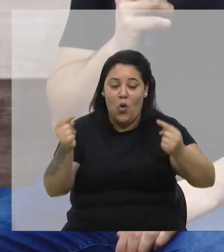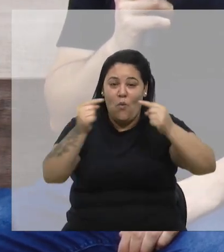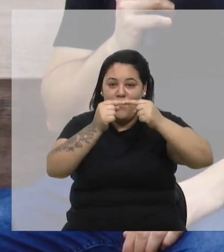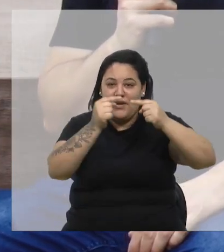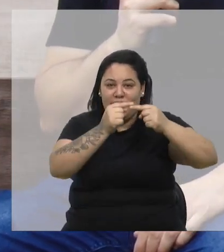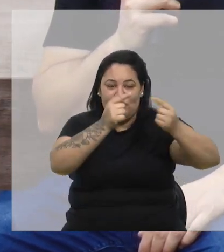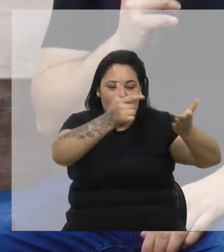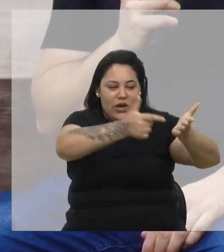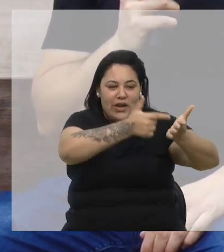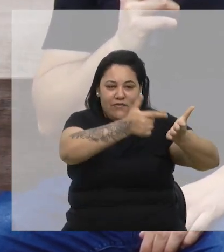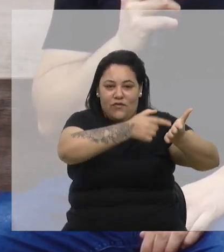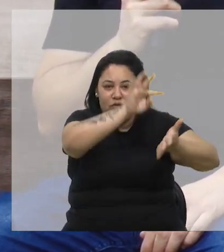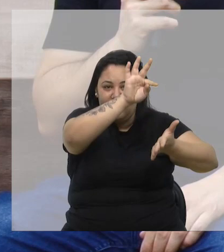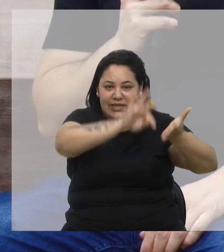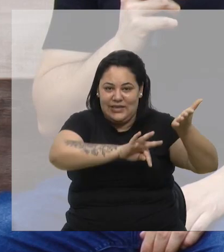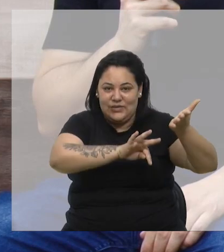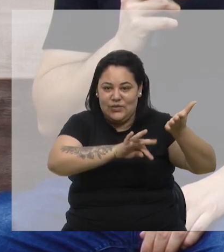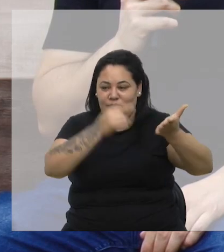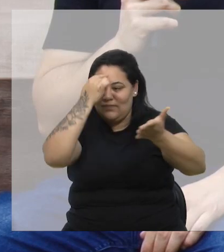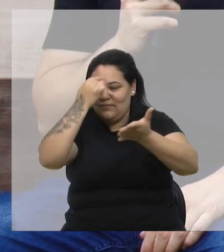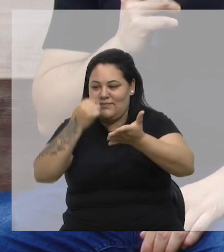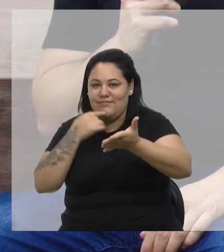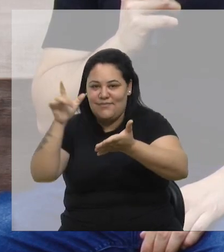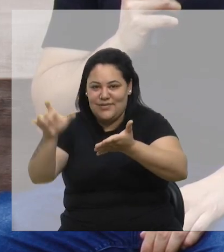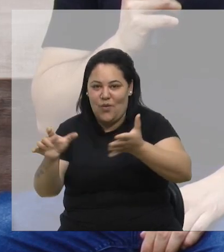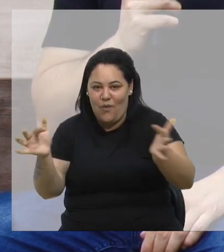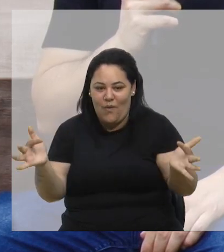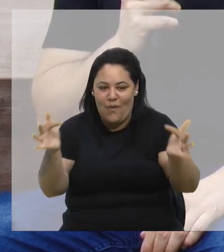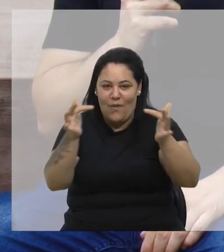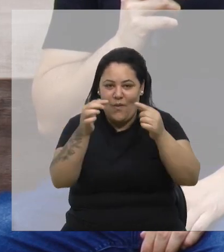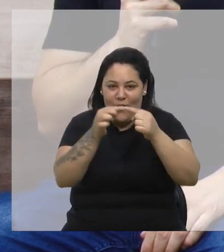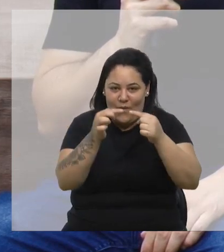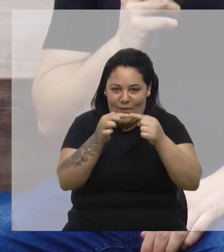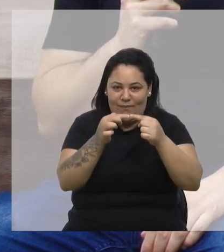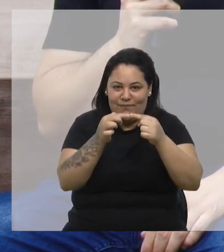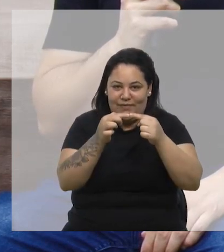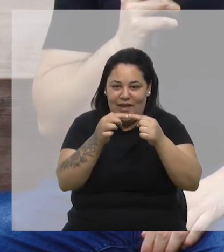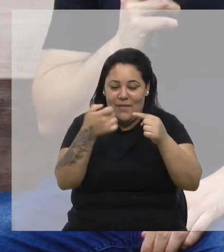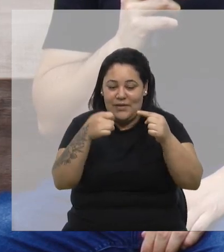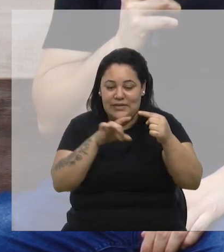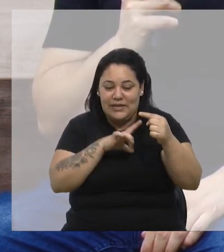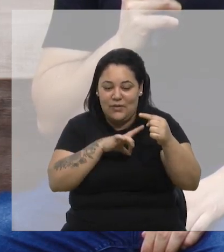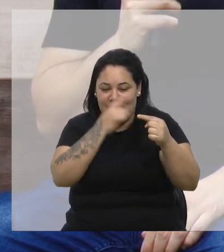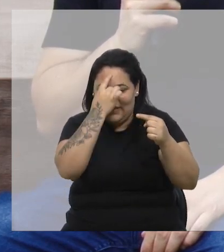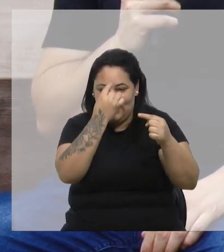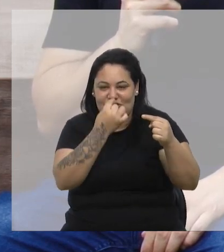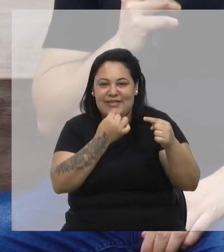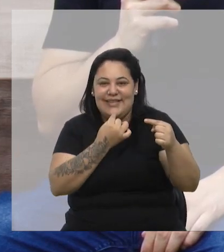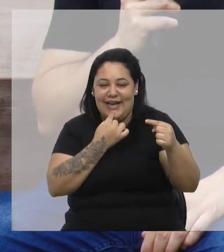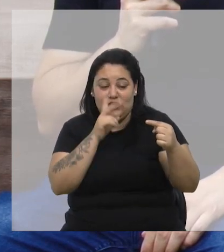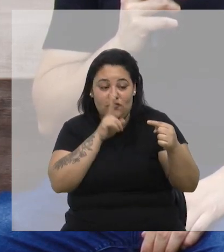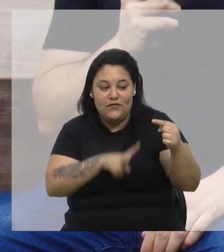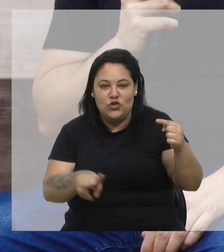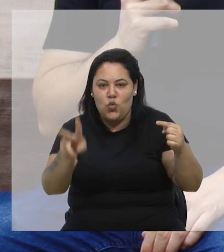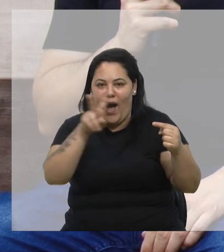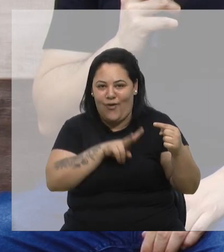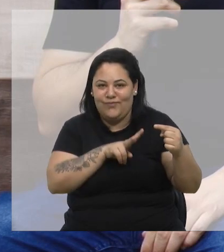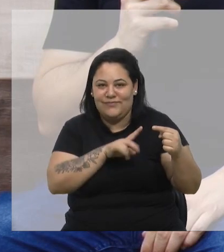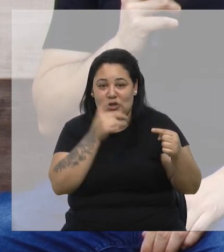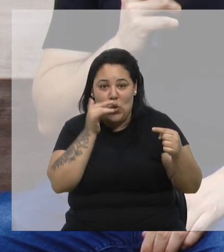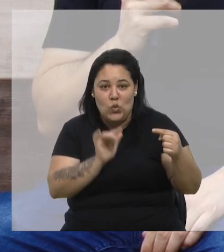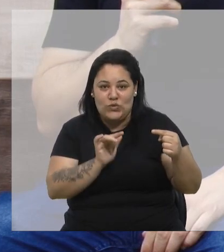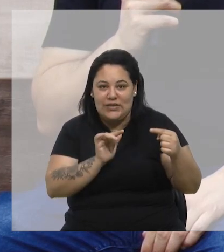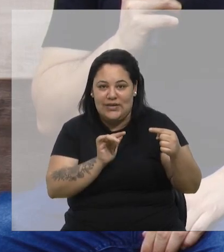texto e o conto, né? Como você mesmo disse. Mas precisa ter uma identidade visual que abrace tudo isso. Então, eu criei a